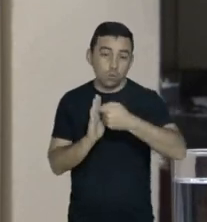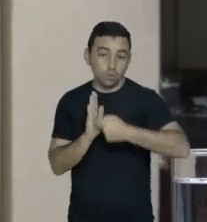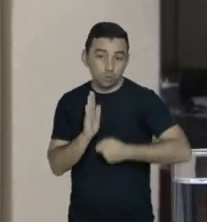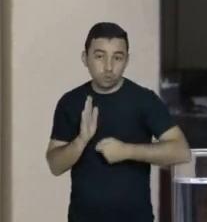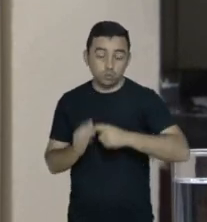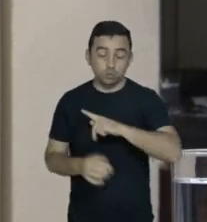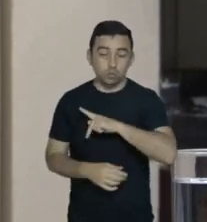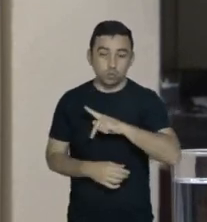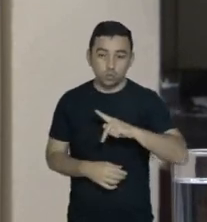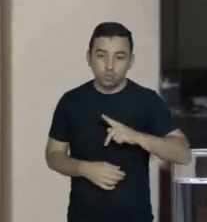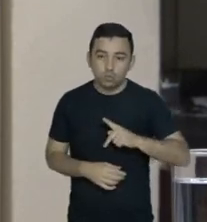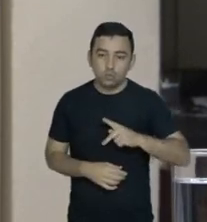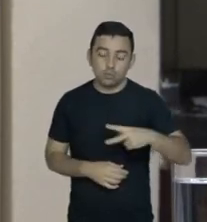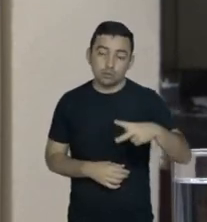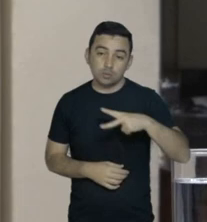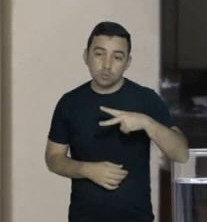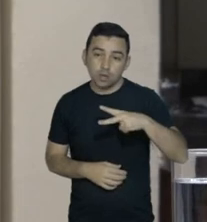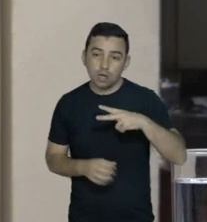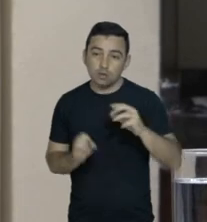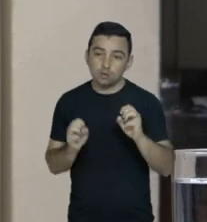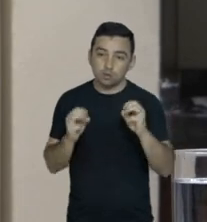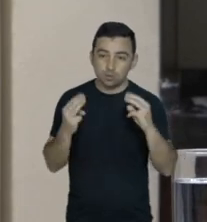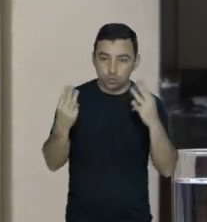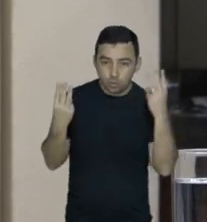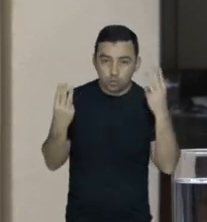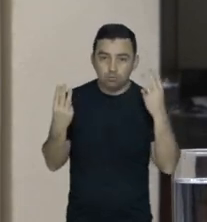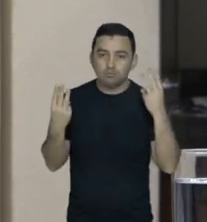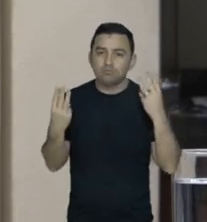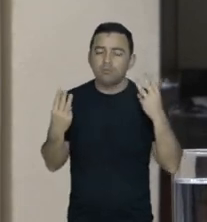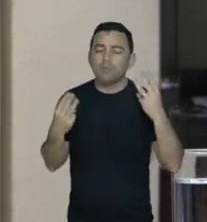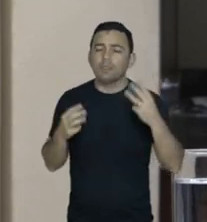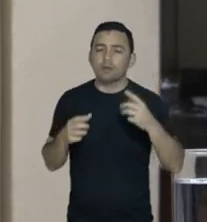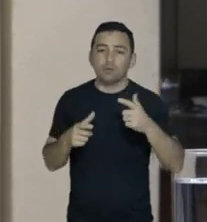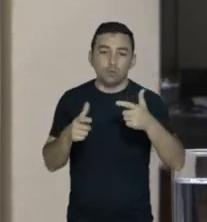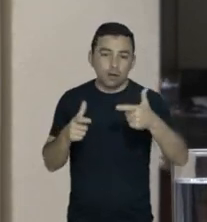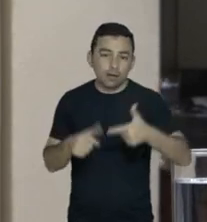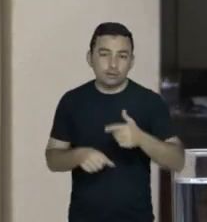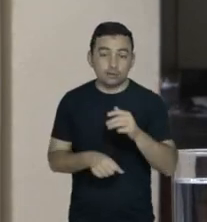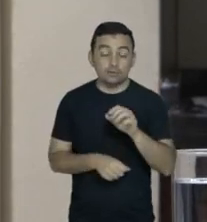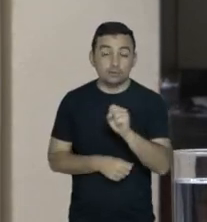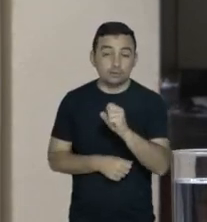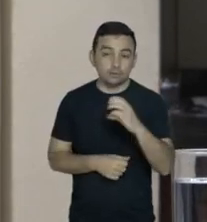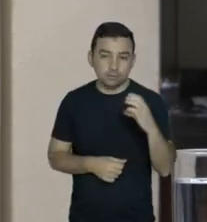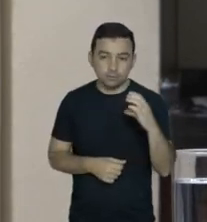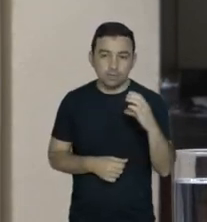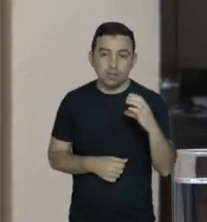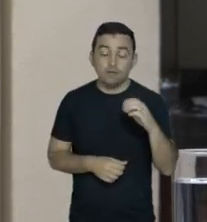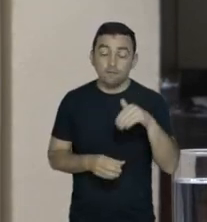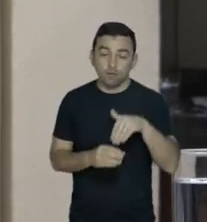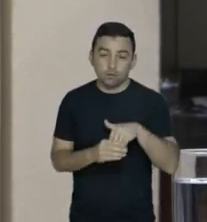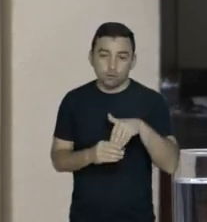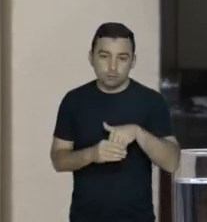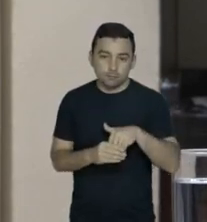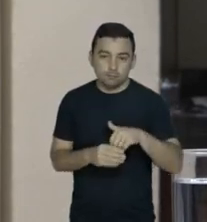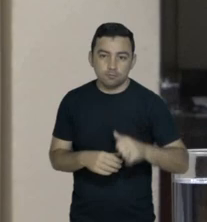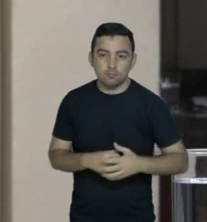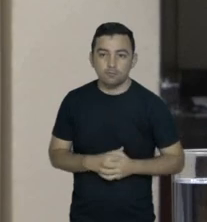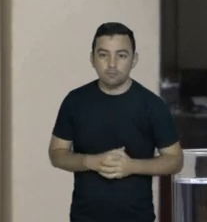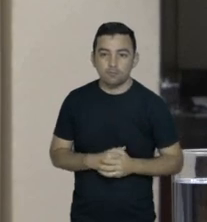privados, shows e outros eventos similares no âmbito do Estado de Santa Catarina. Em votação.